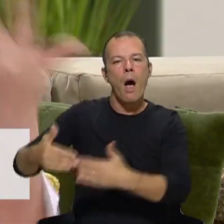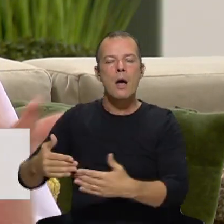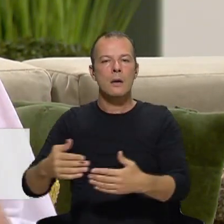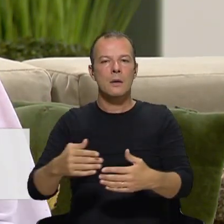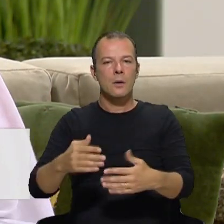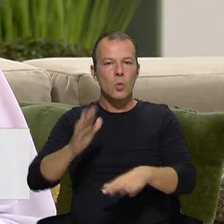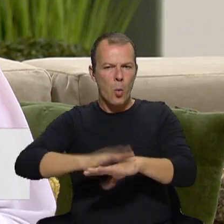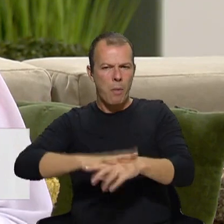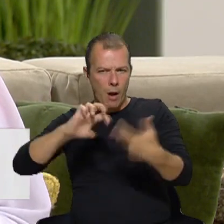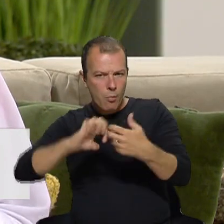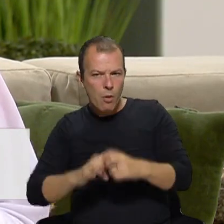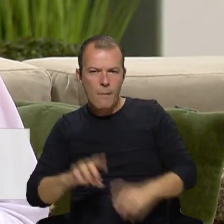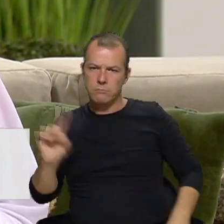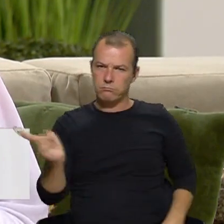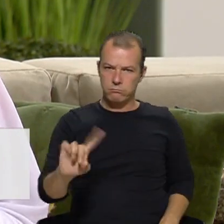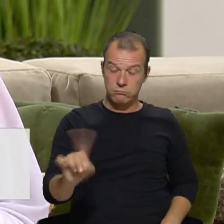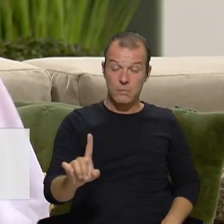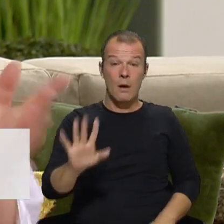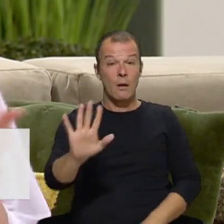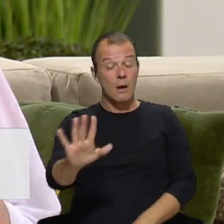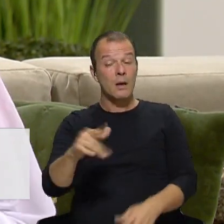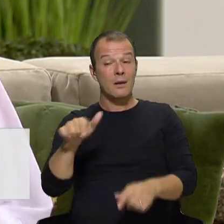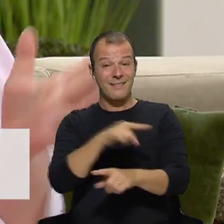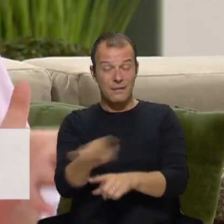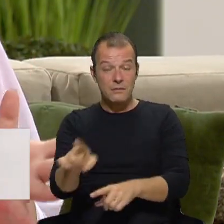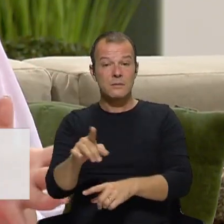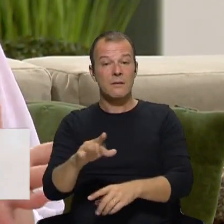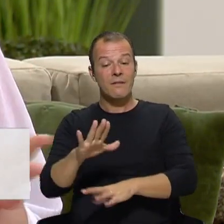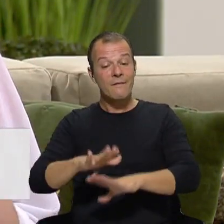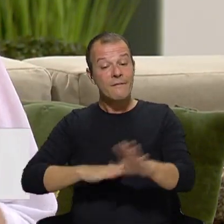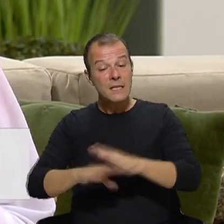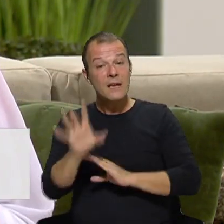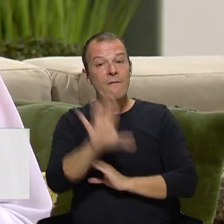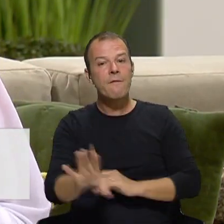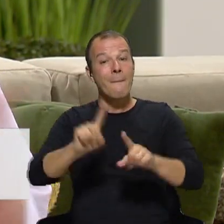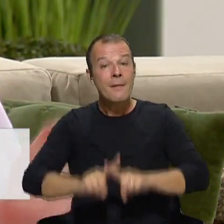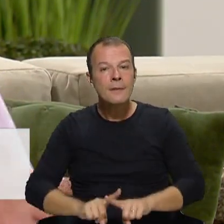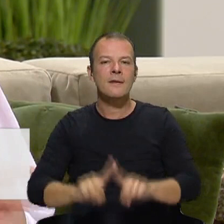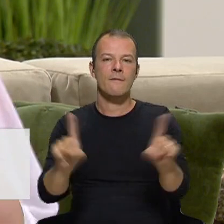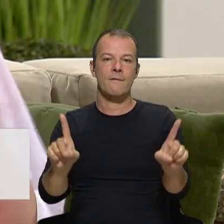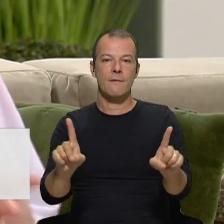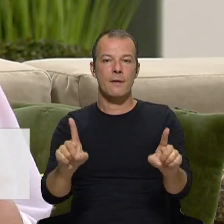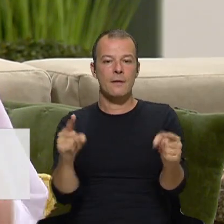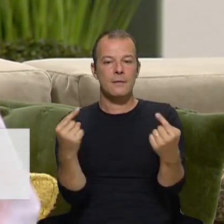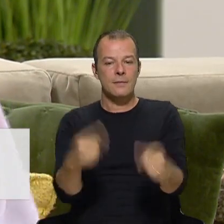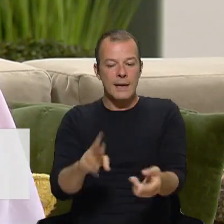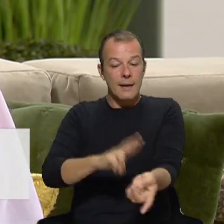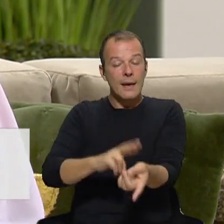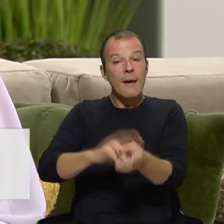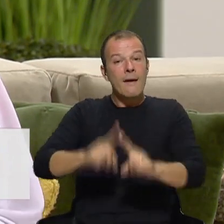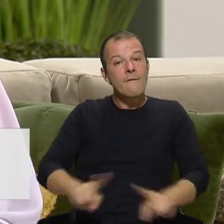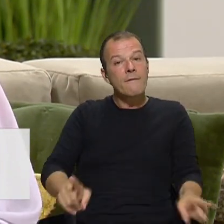apenas um problema. Eles só fazem diferente, só têm um ritmo